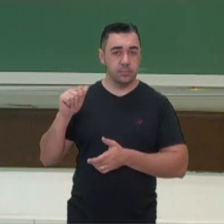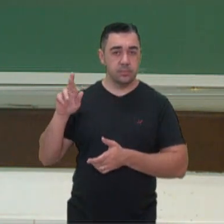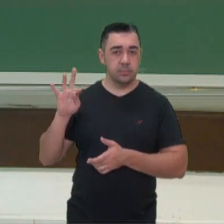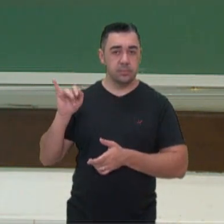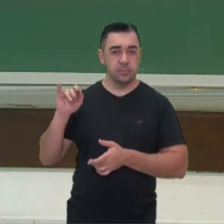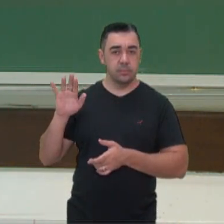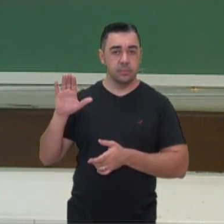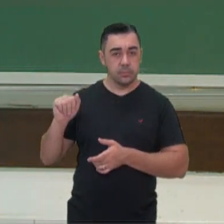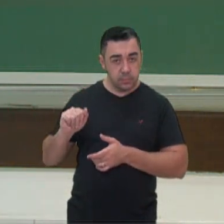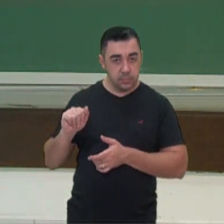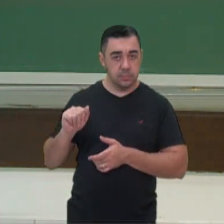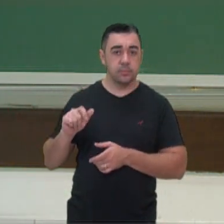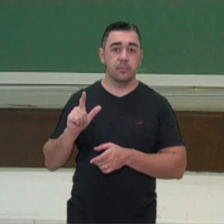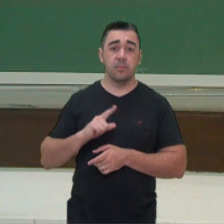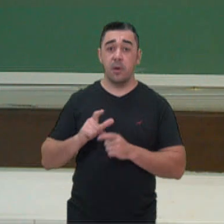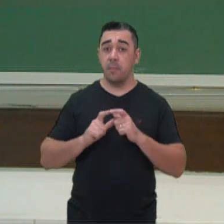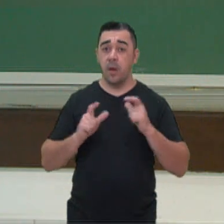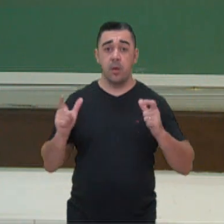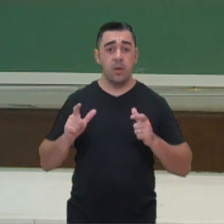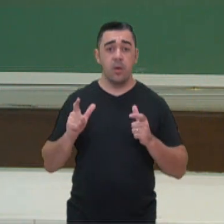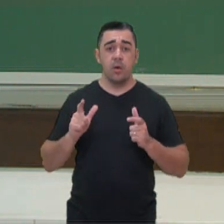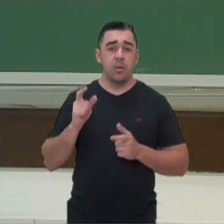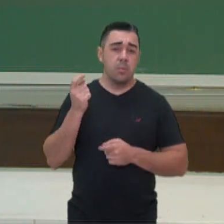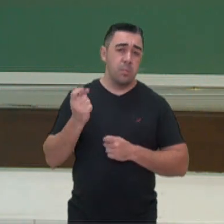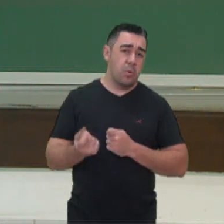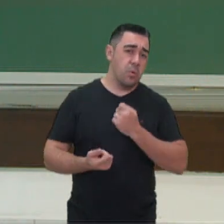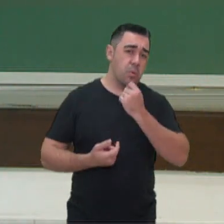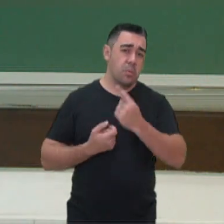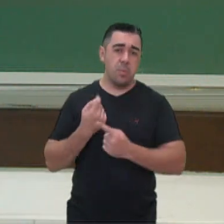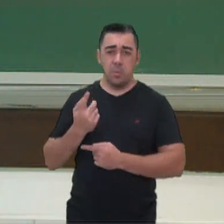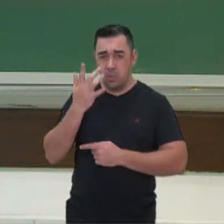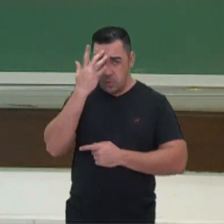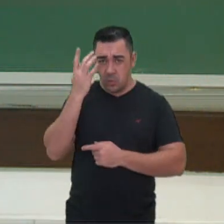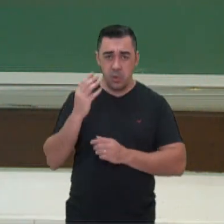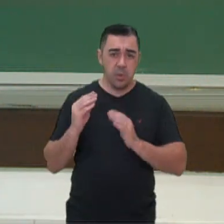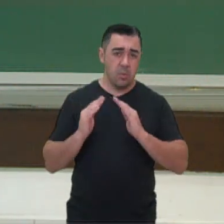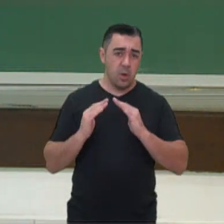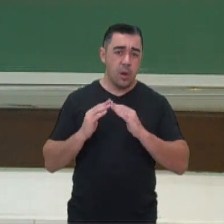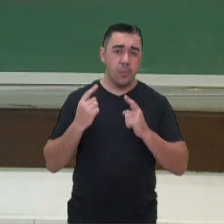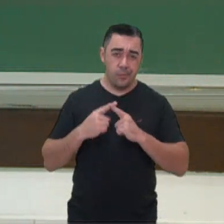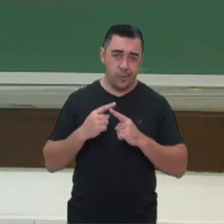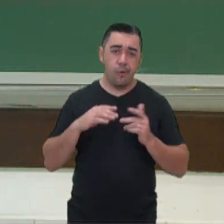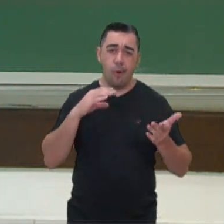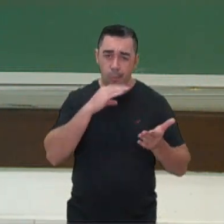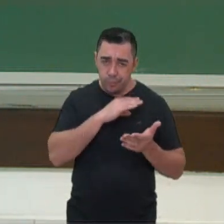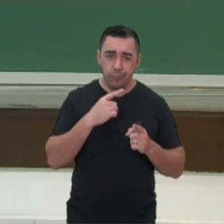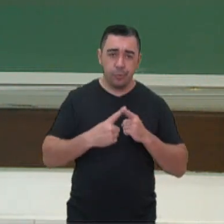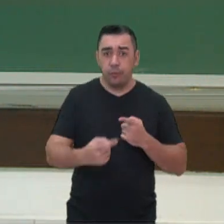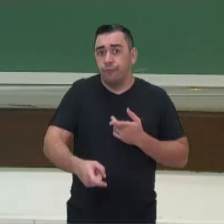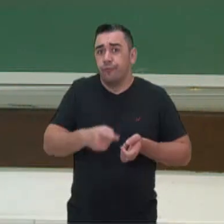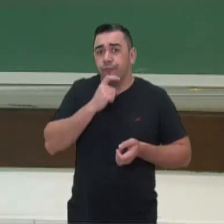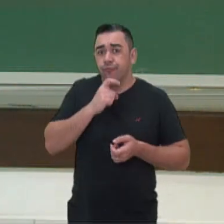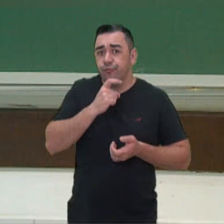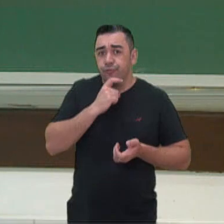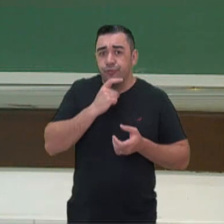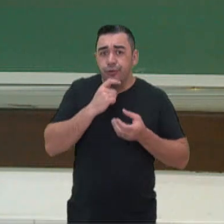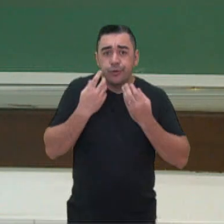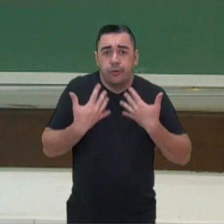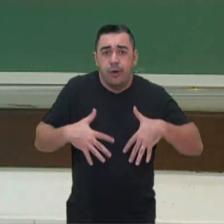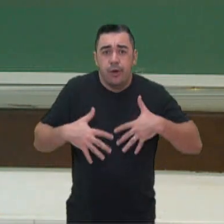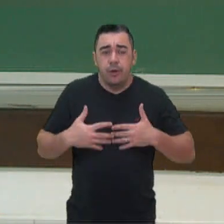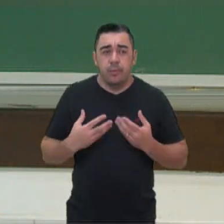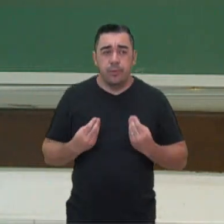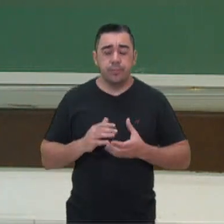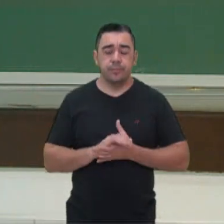A Antártica é um continente não habitado, despovoado, por motivos óbvios, por enquanto difícil morar por